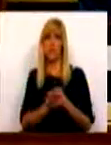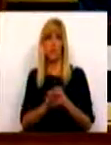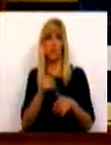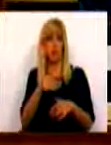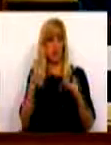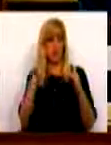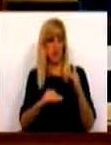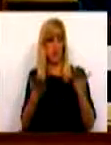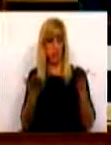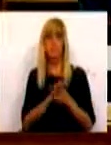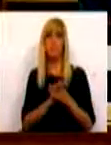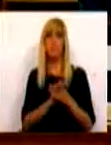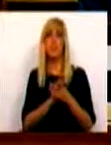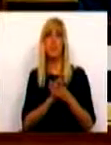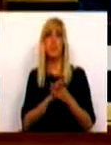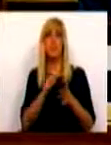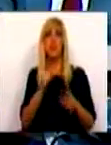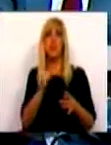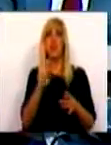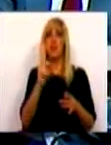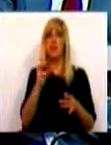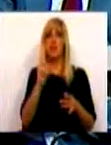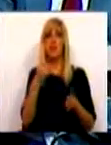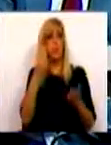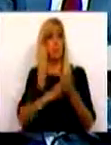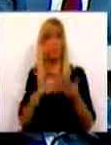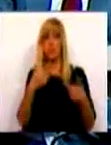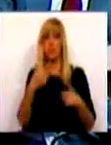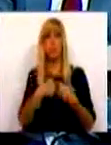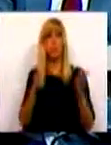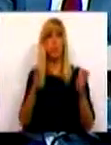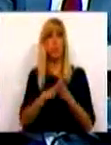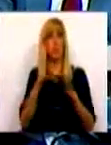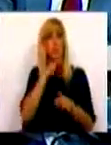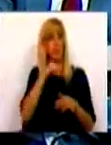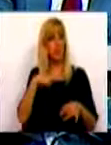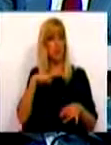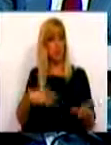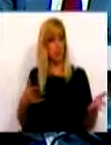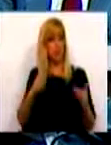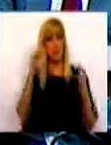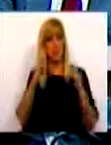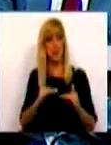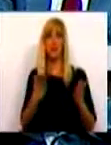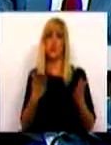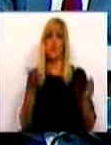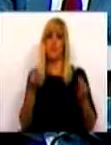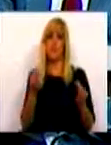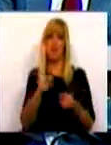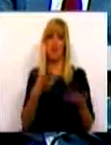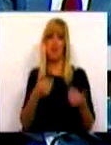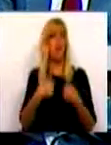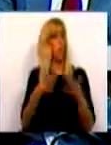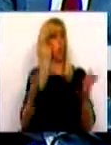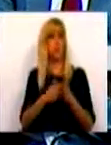Em 2018 baixaram o IRS pago por todas as famílias portuguesas. Baixou, senhora deputada.